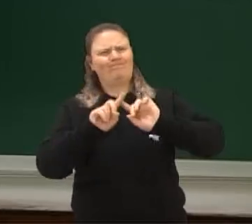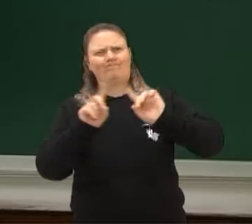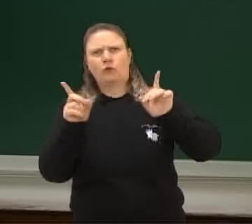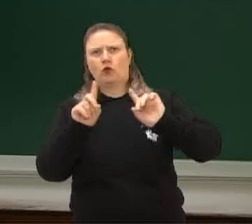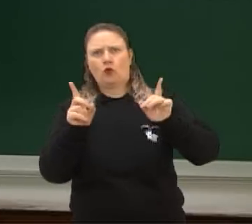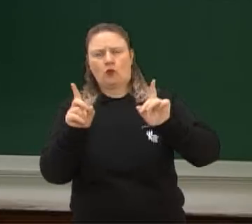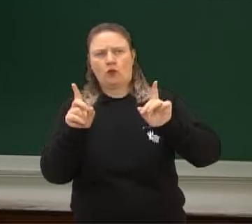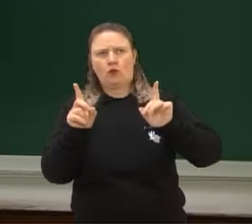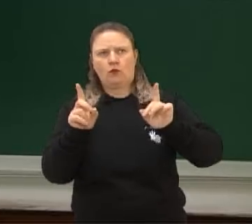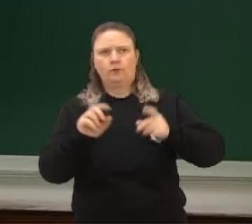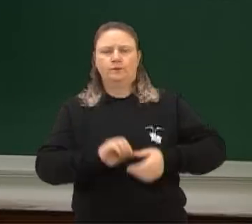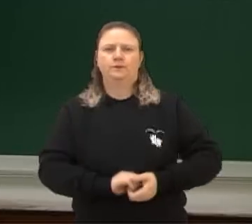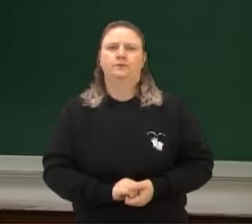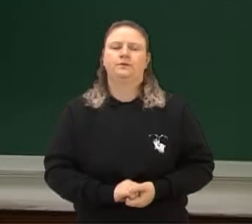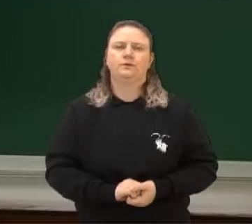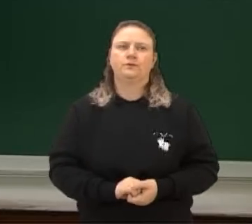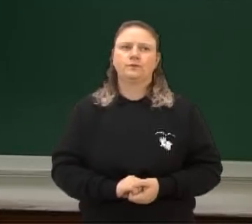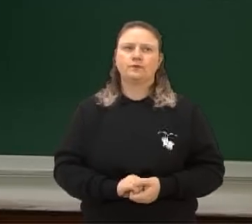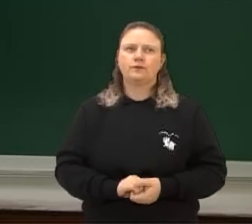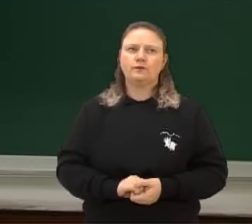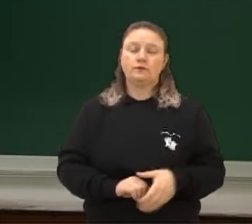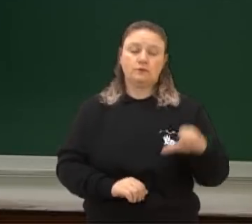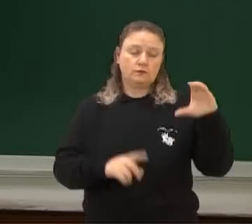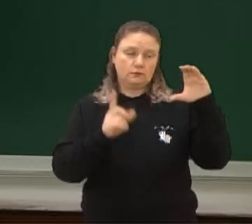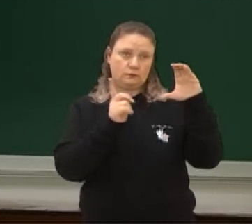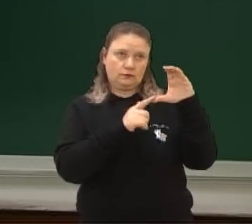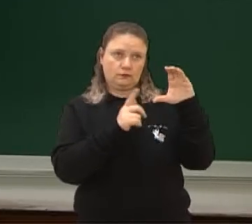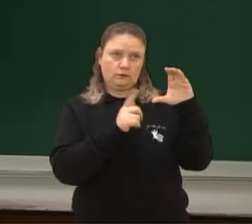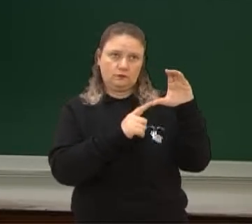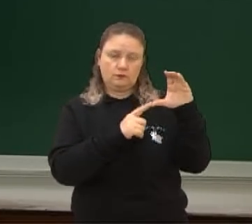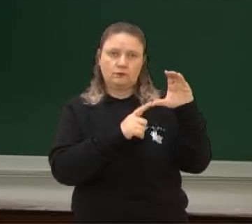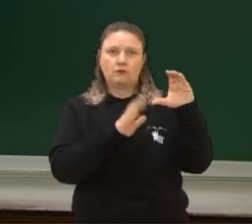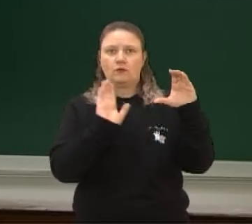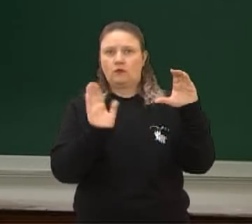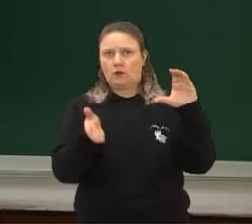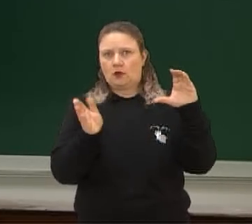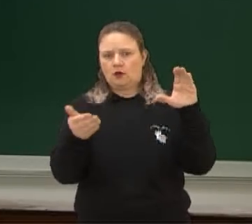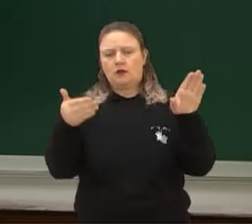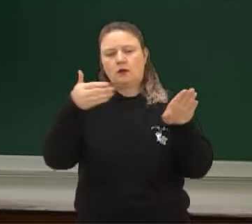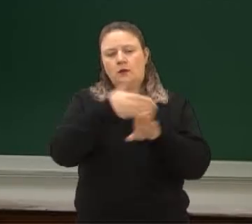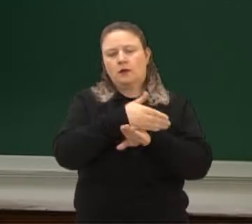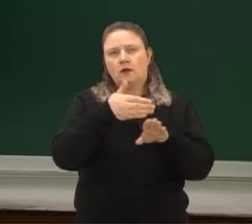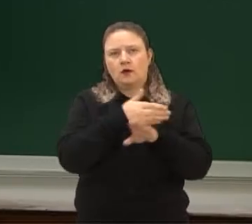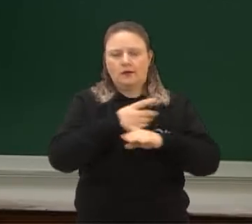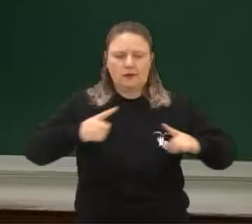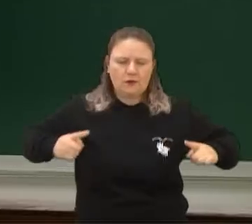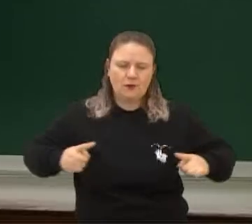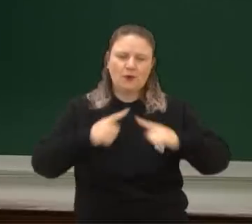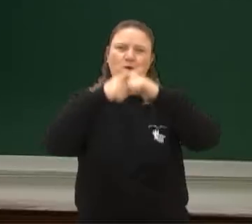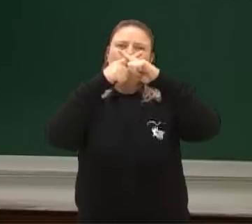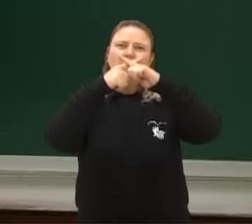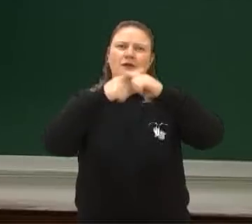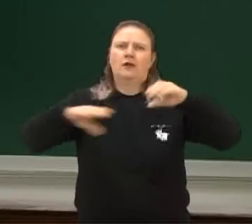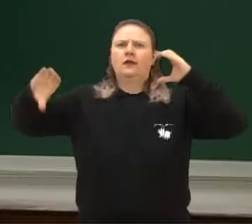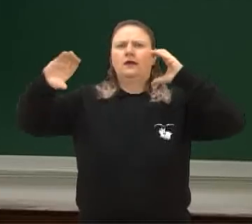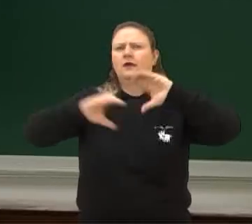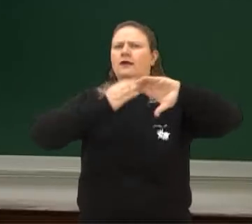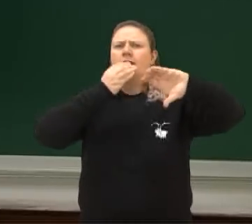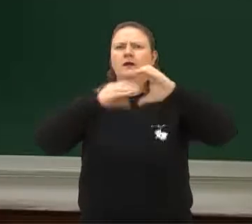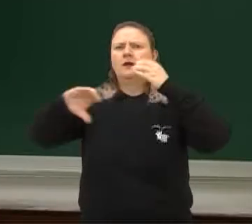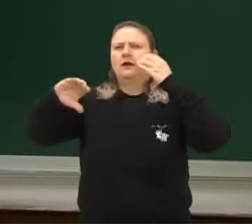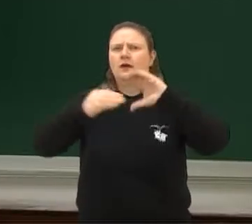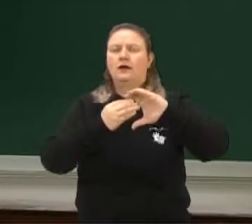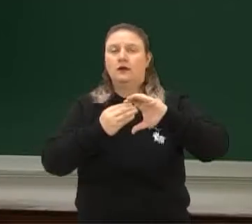he hasn't. E na letter C, se você já participou de uma competição de canto, você